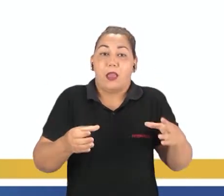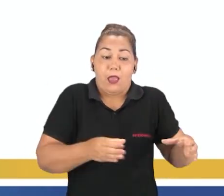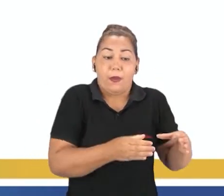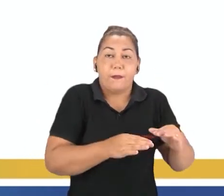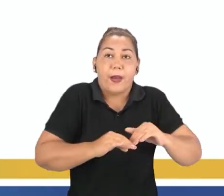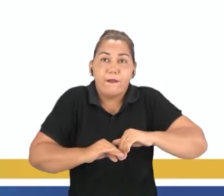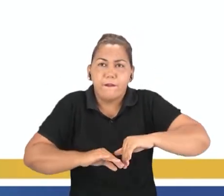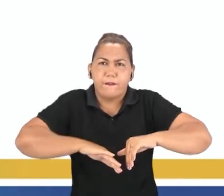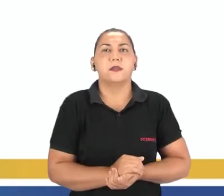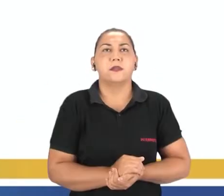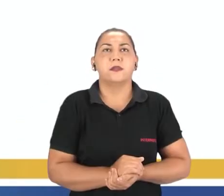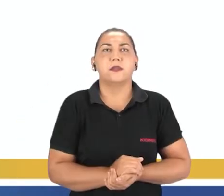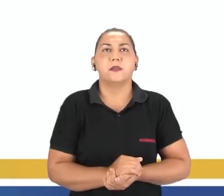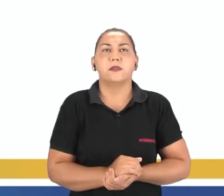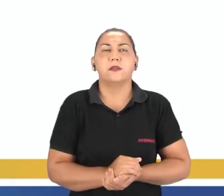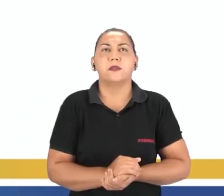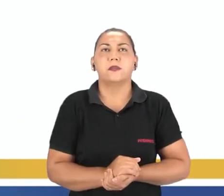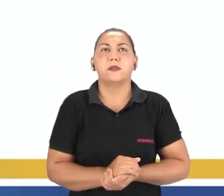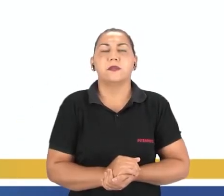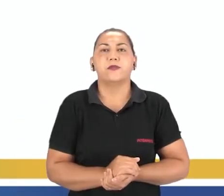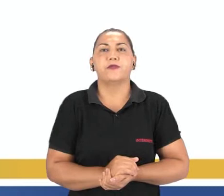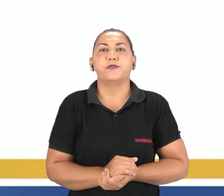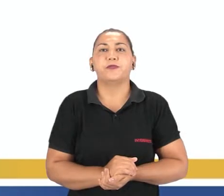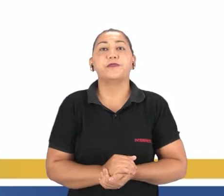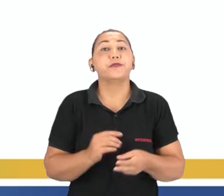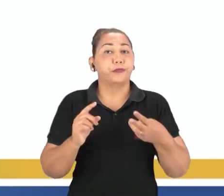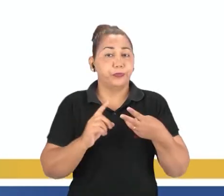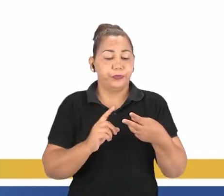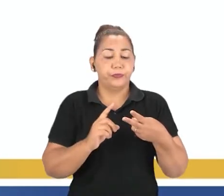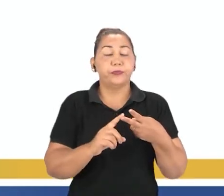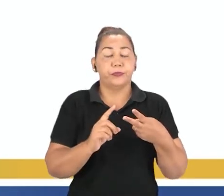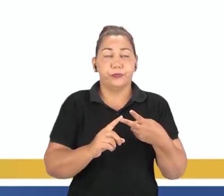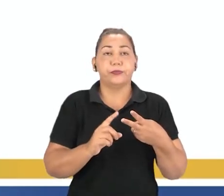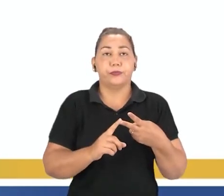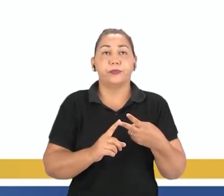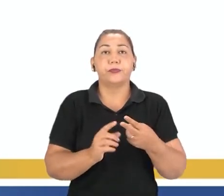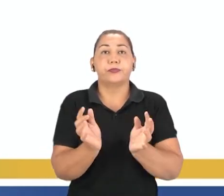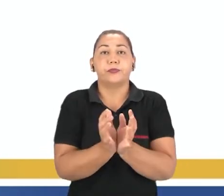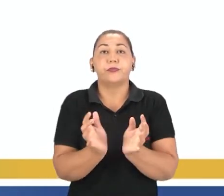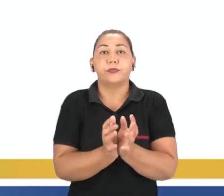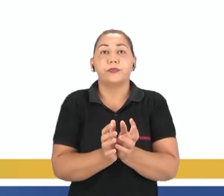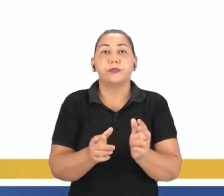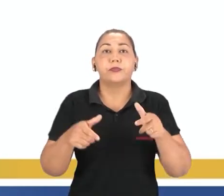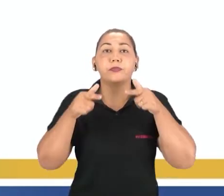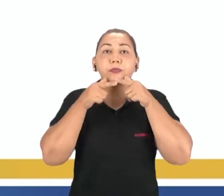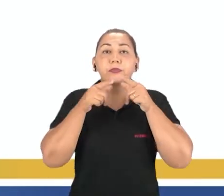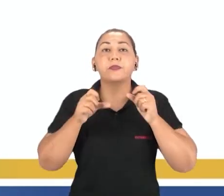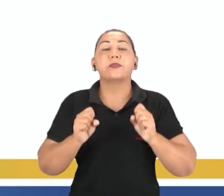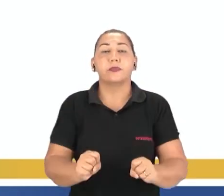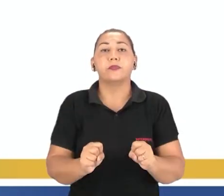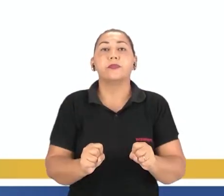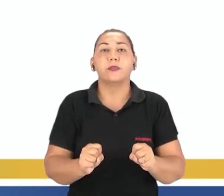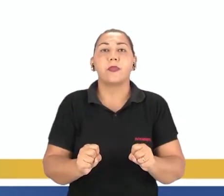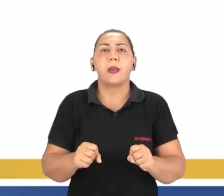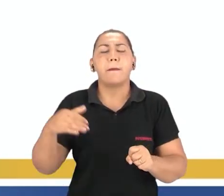das malocas. Bora lá, então, pessoal. A nossa questão 2 diz o seguinte: os grupos linguísticos mais predominantes na